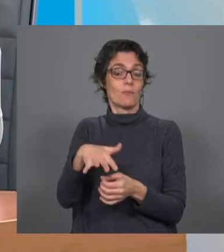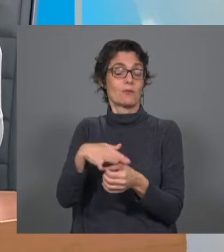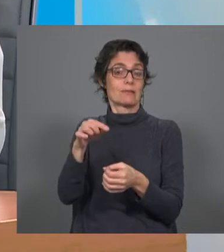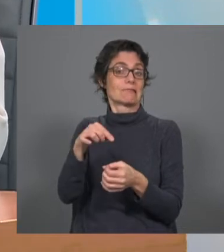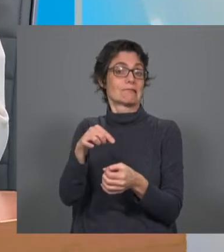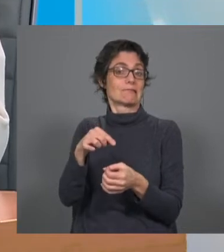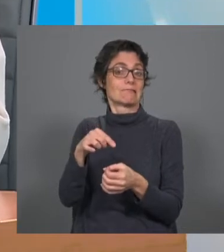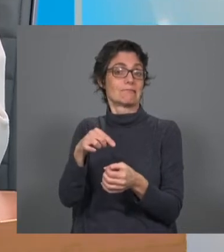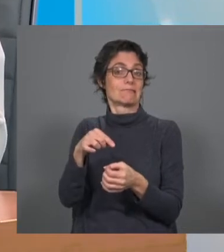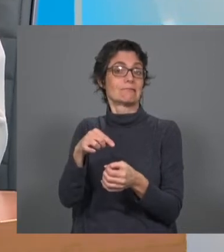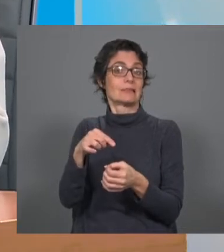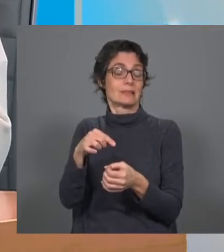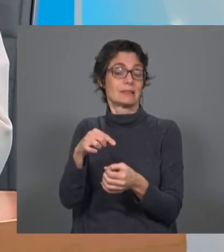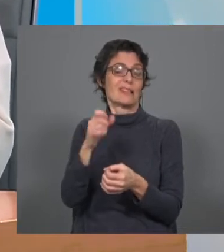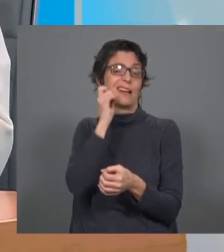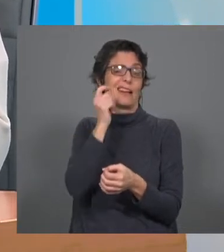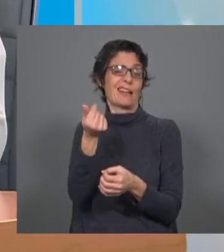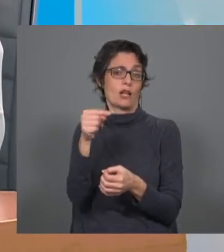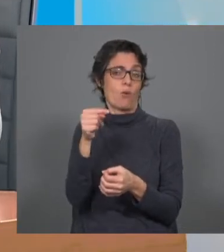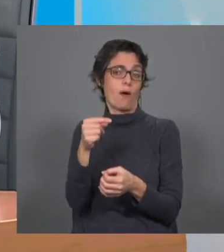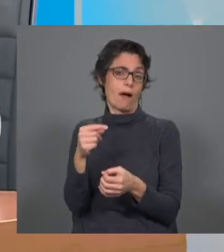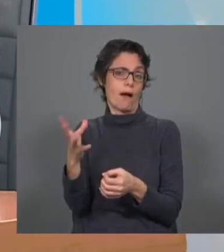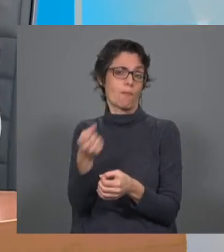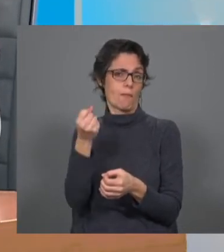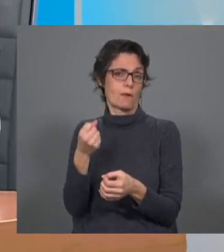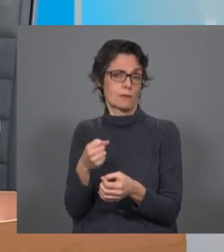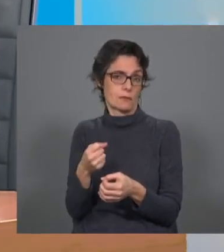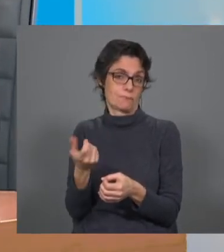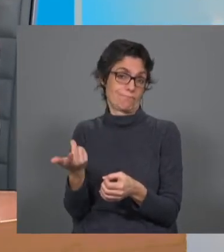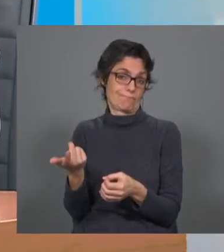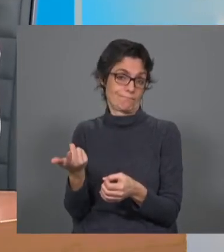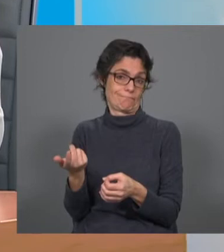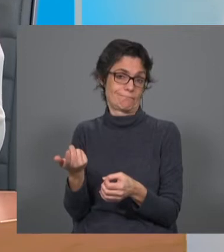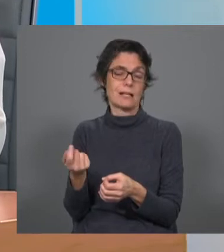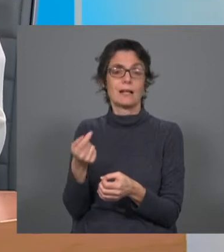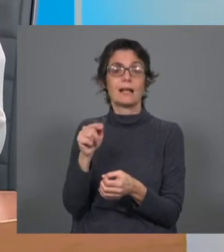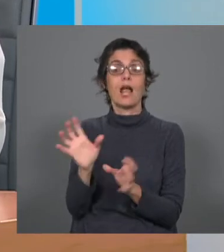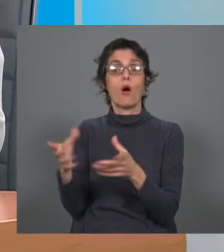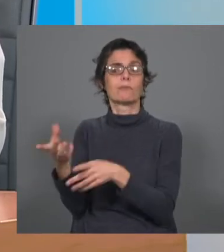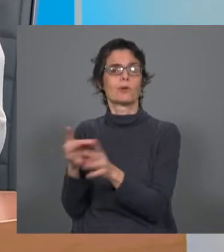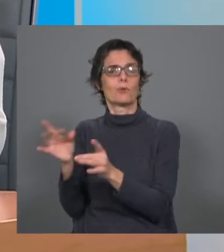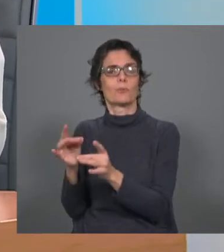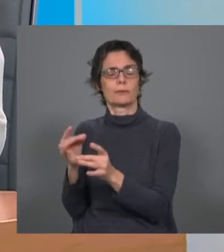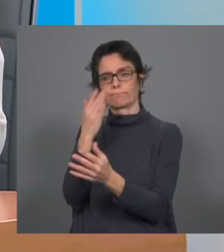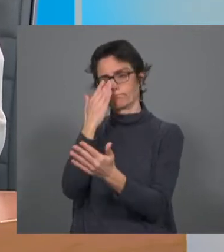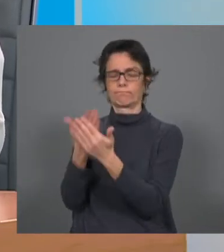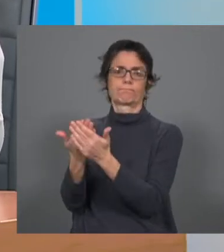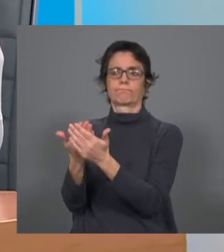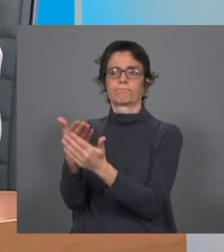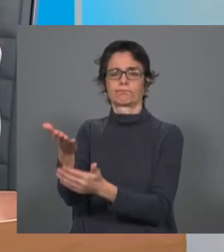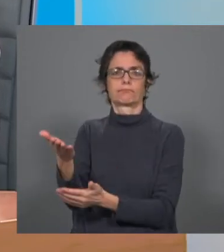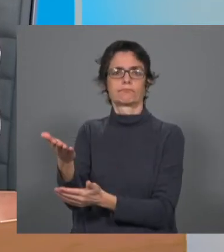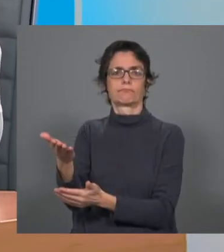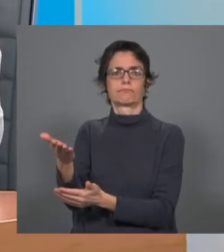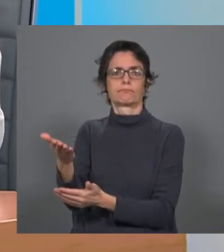de quem mais pode, mais consegue. E mesmo a Comissão Europeia defrontou-se com essa dificuldade, uma